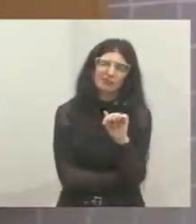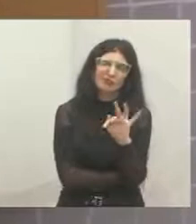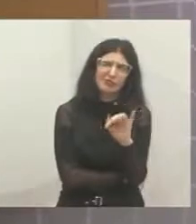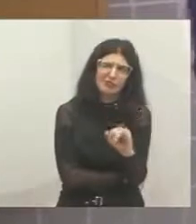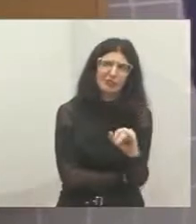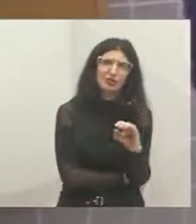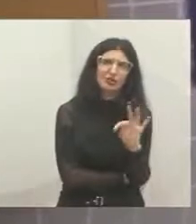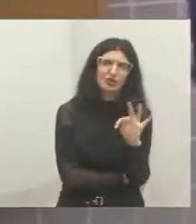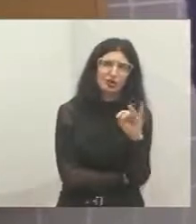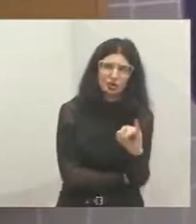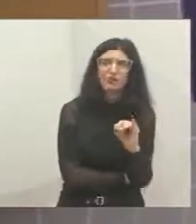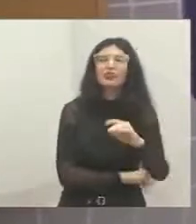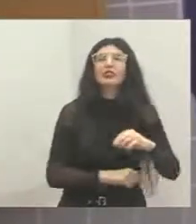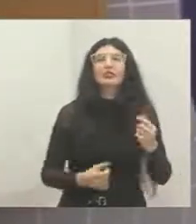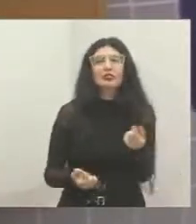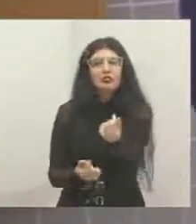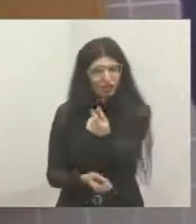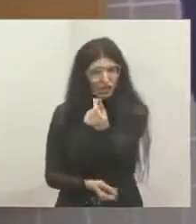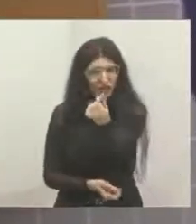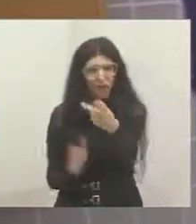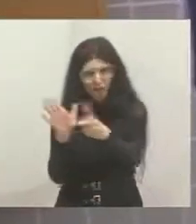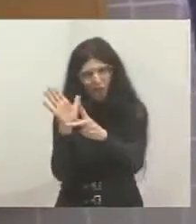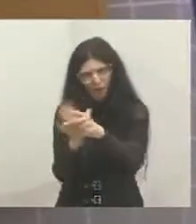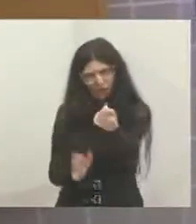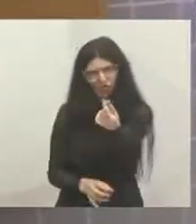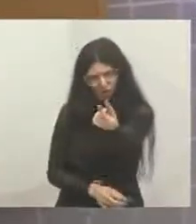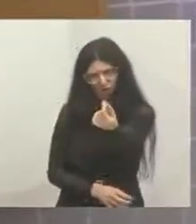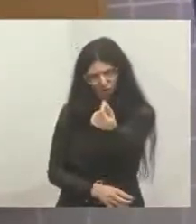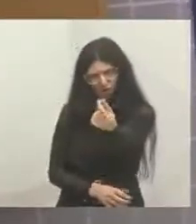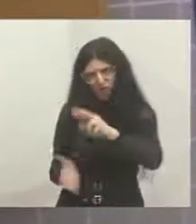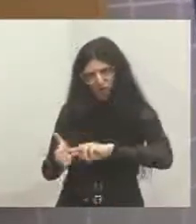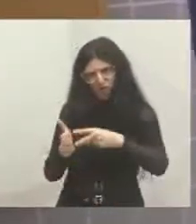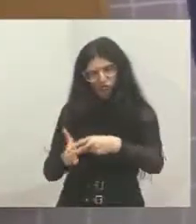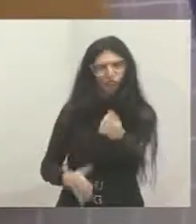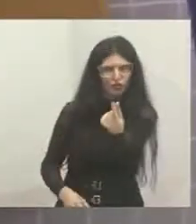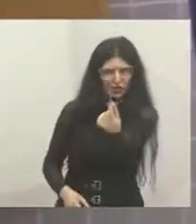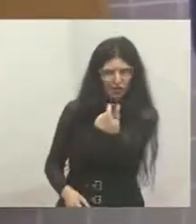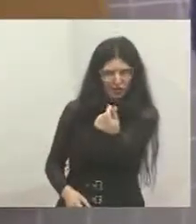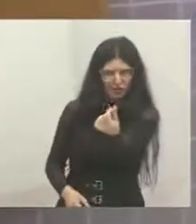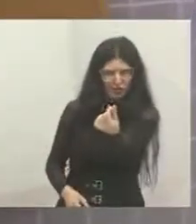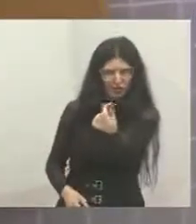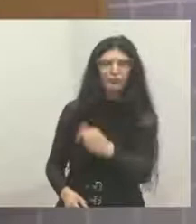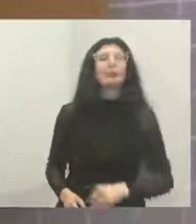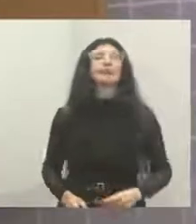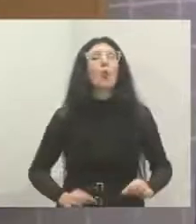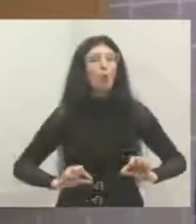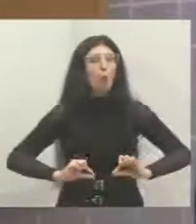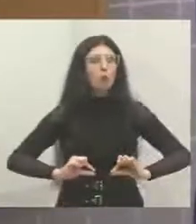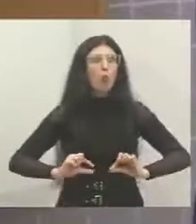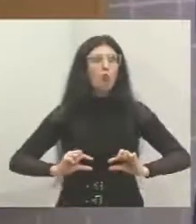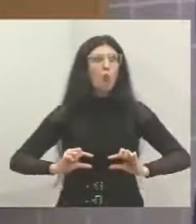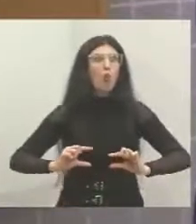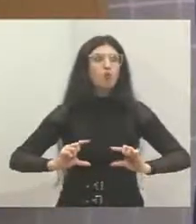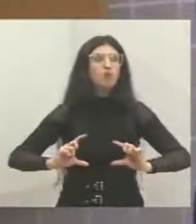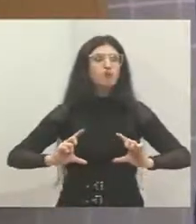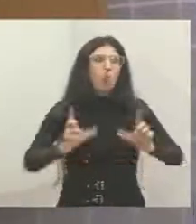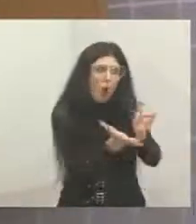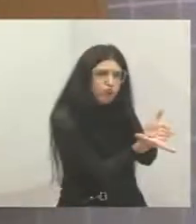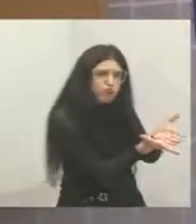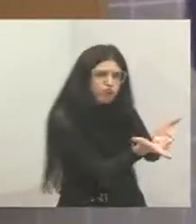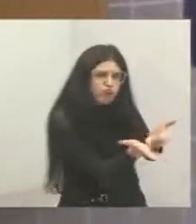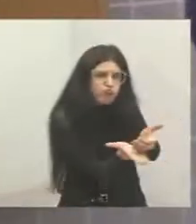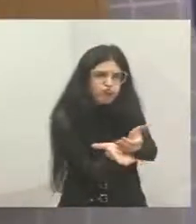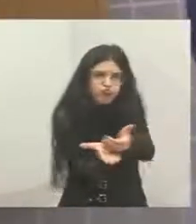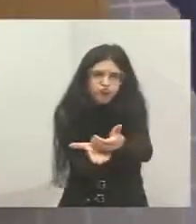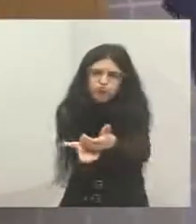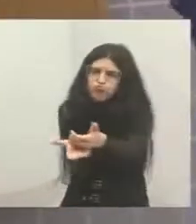faz um decreto de excesso da arrecadação, possivelmente, se você ver que, quando você projetou o seu orçamento,